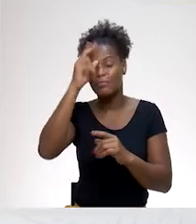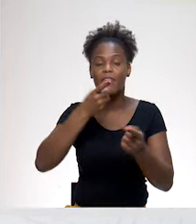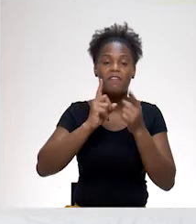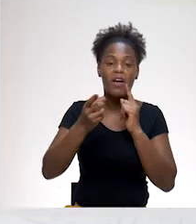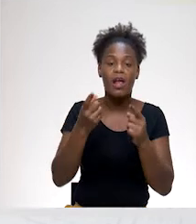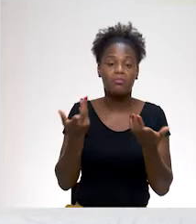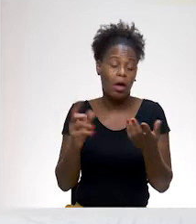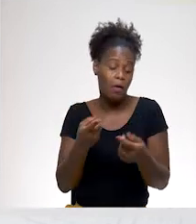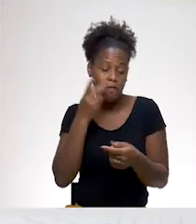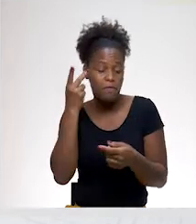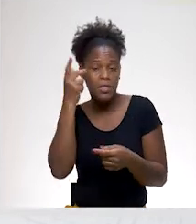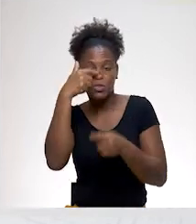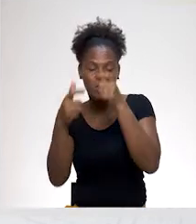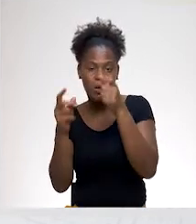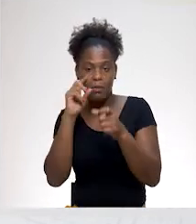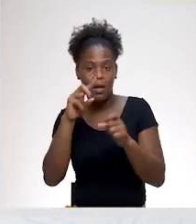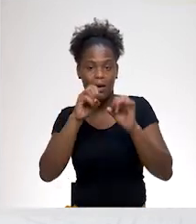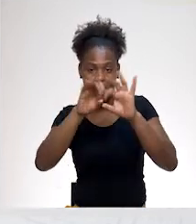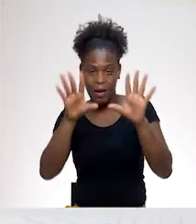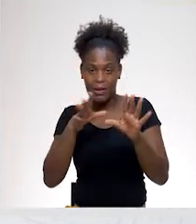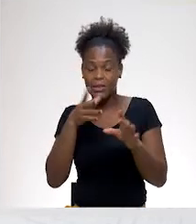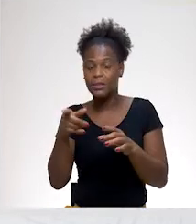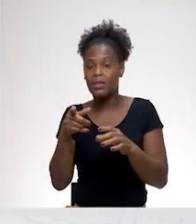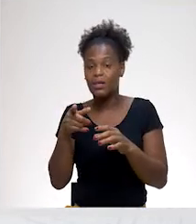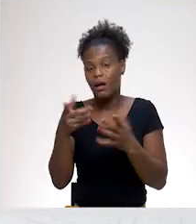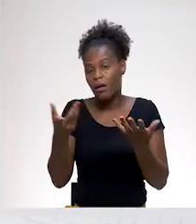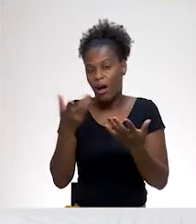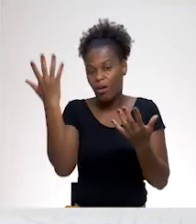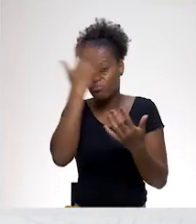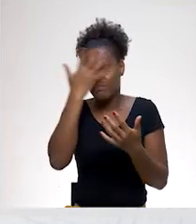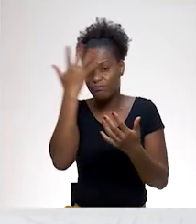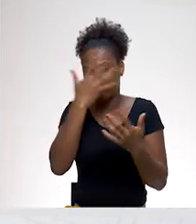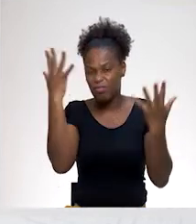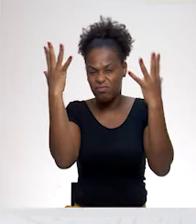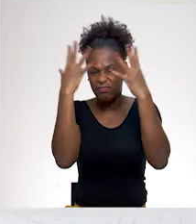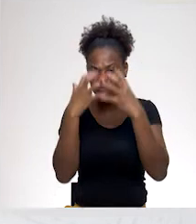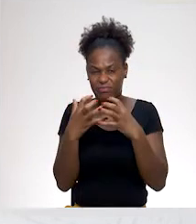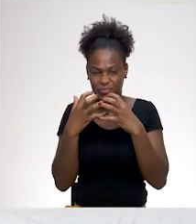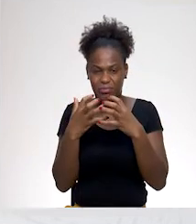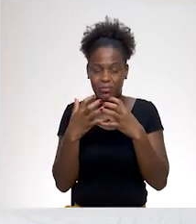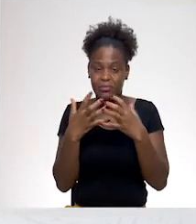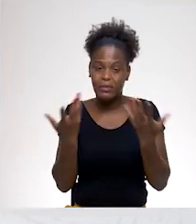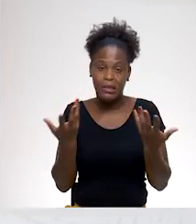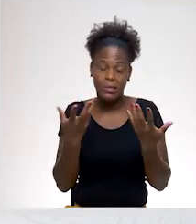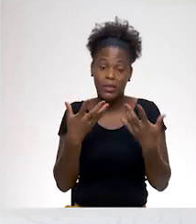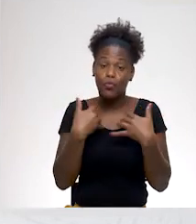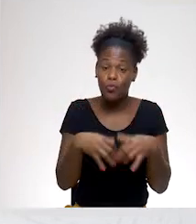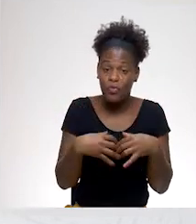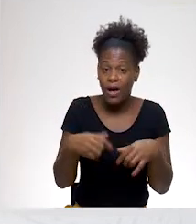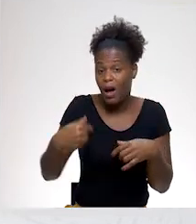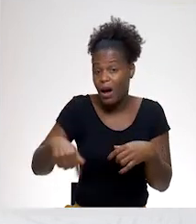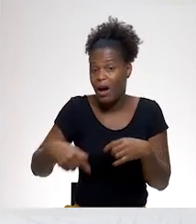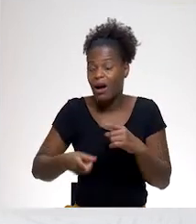humanos, fazendo passar por claro e evidente o que afinal é confuso e obscuro. Duvida